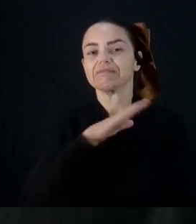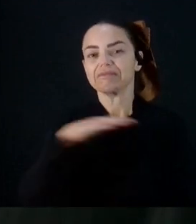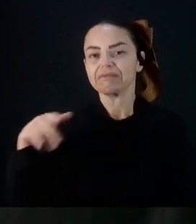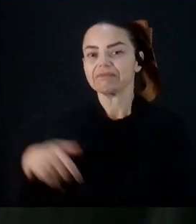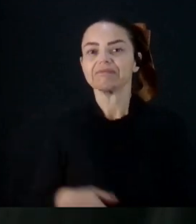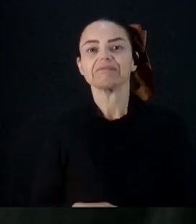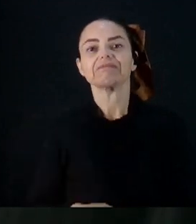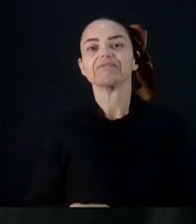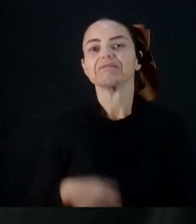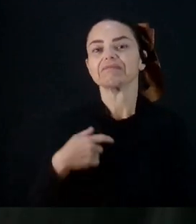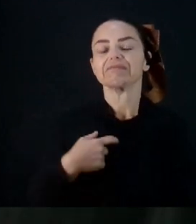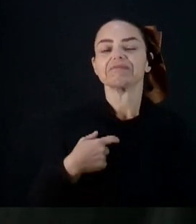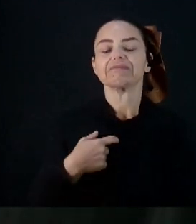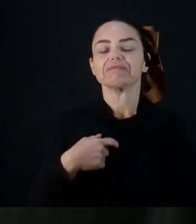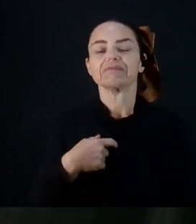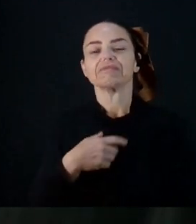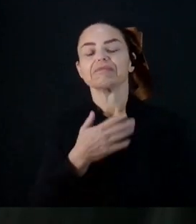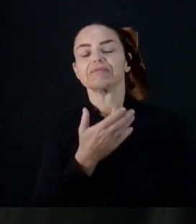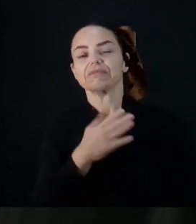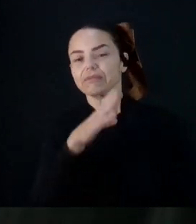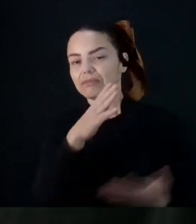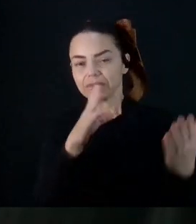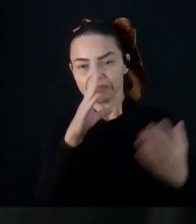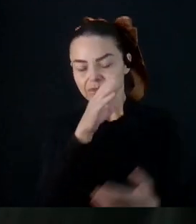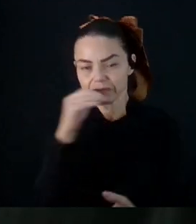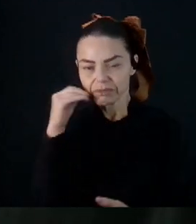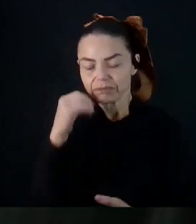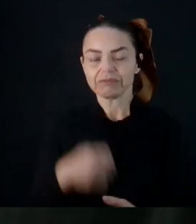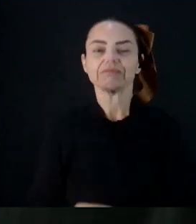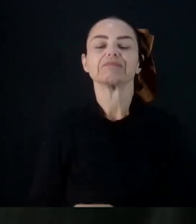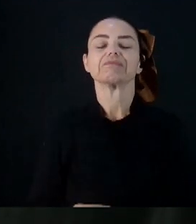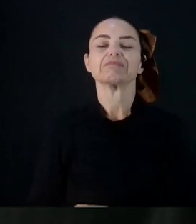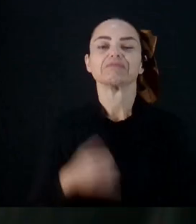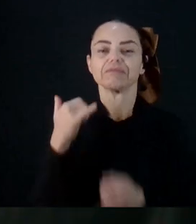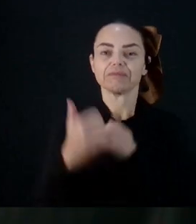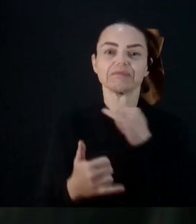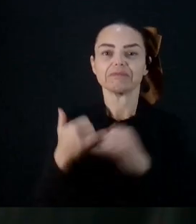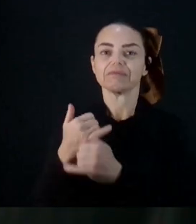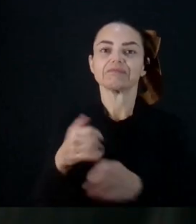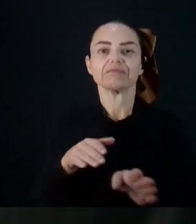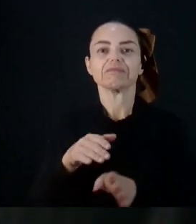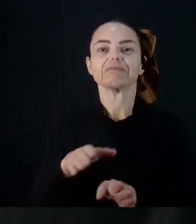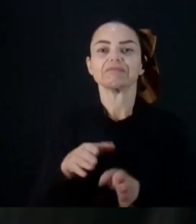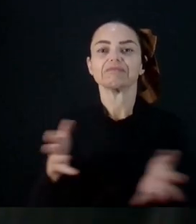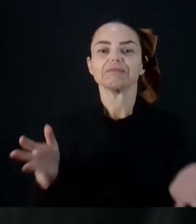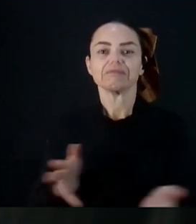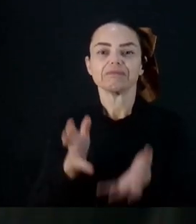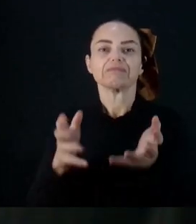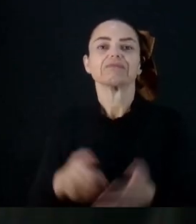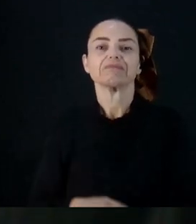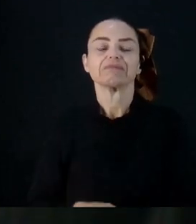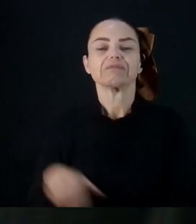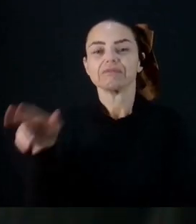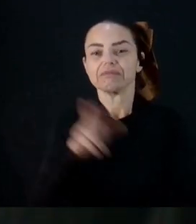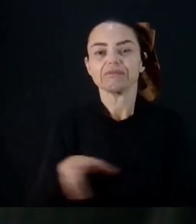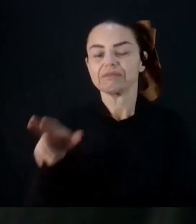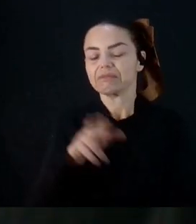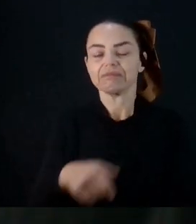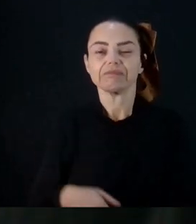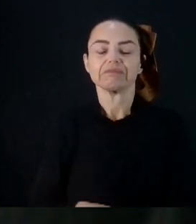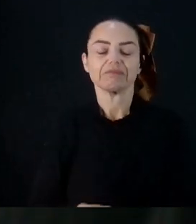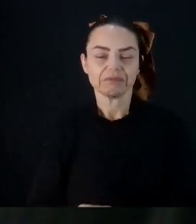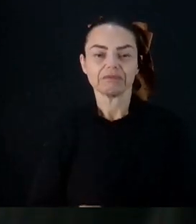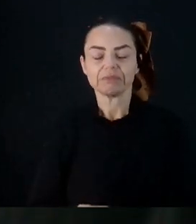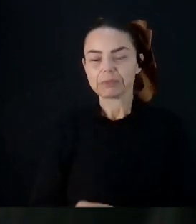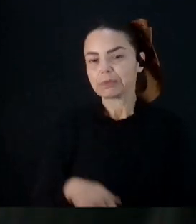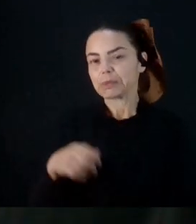nossos pré-adolescentes, referente a esse negócio aí da internet que está incentivando ao uso precoce de